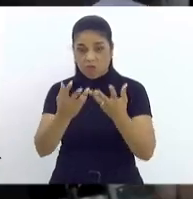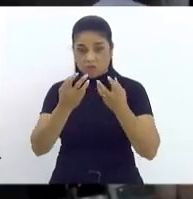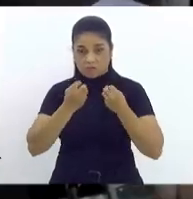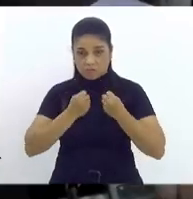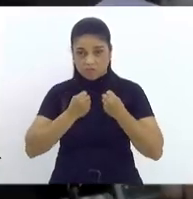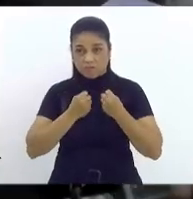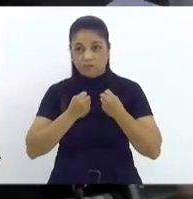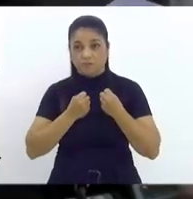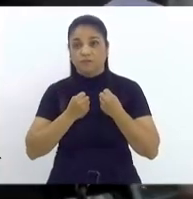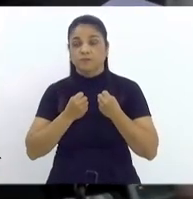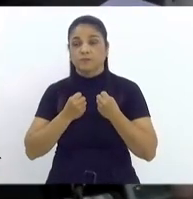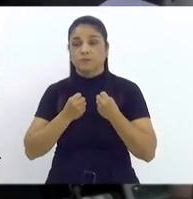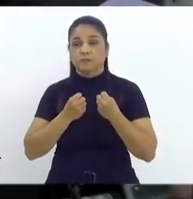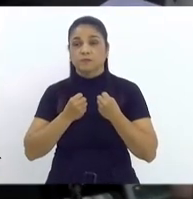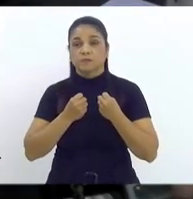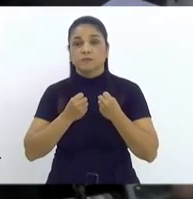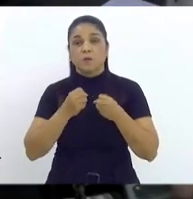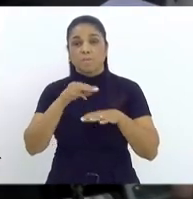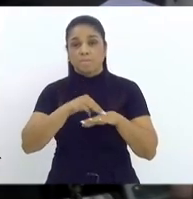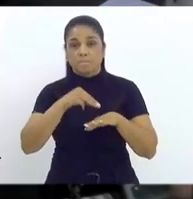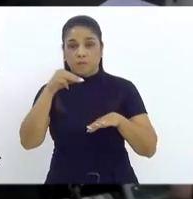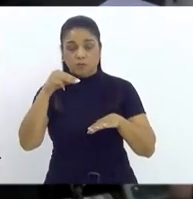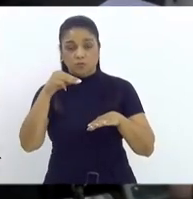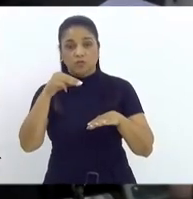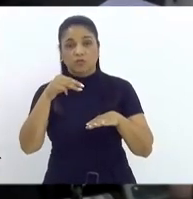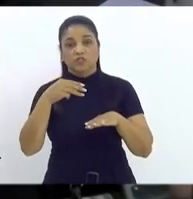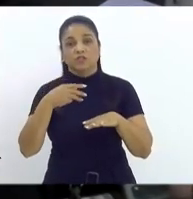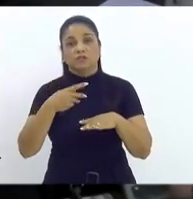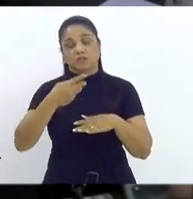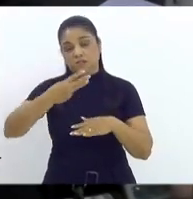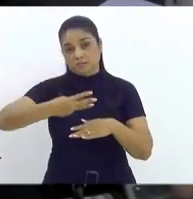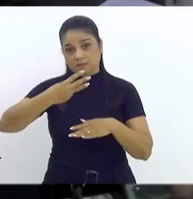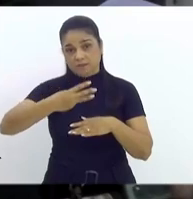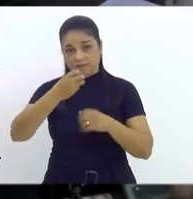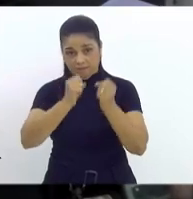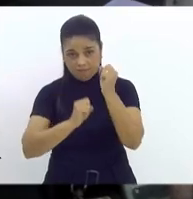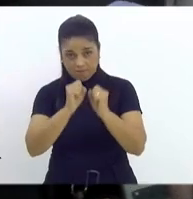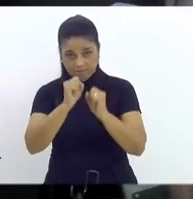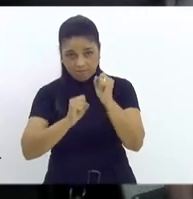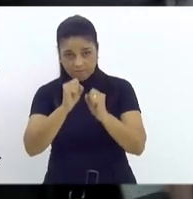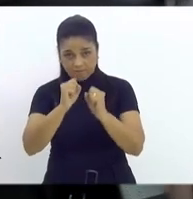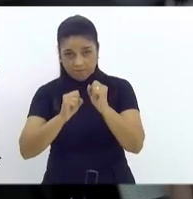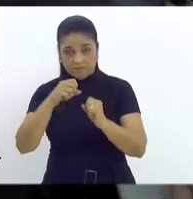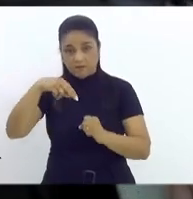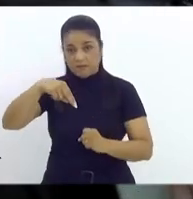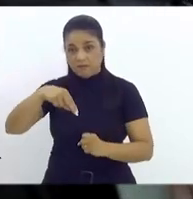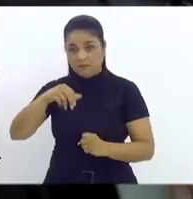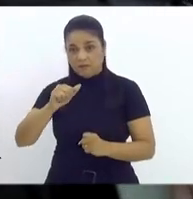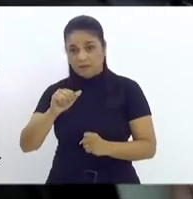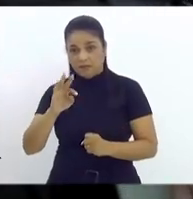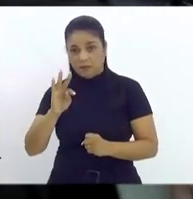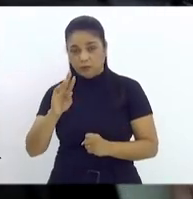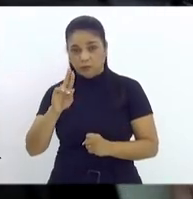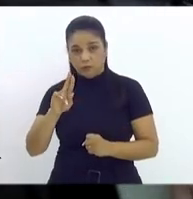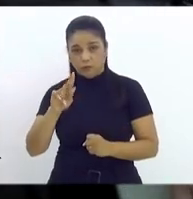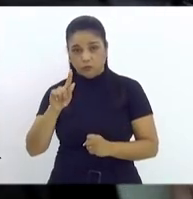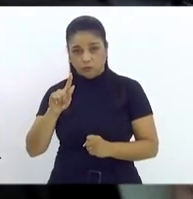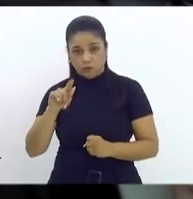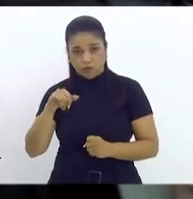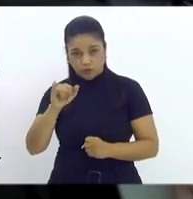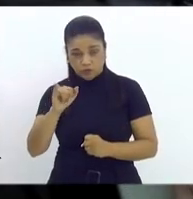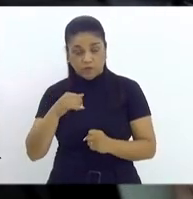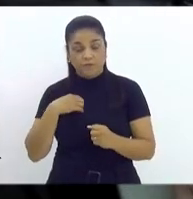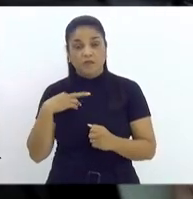acerca de uma metodologia dos terceirizados da Naturgy com relação a... que tem a ver com a vistoria de